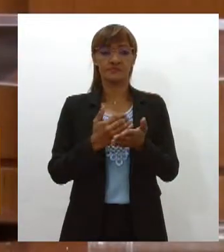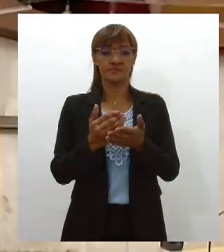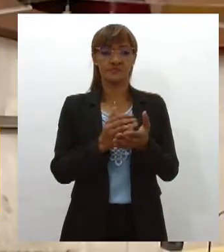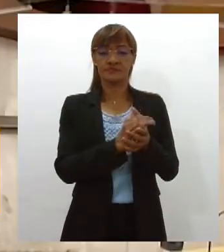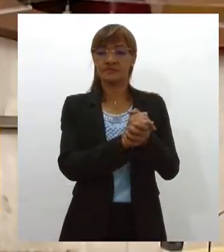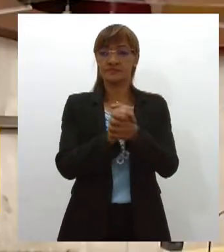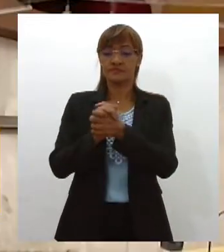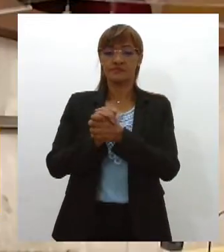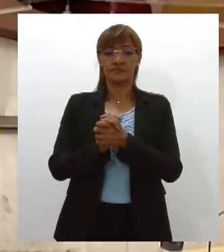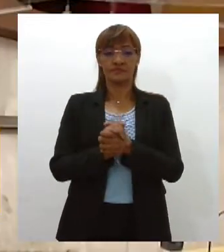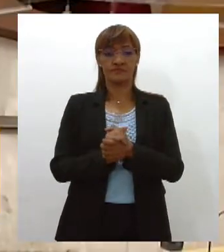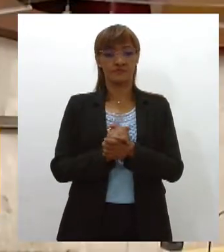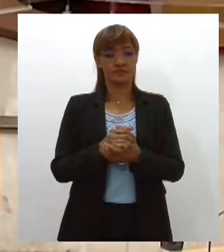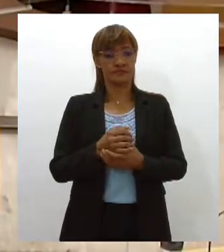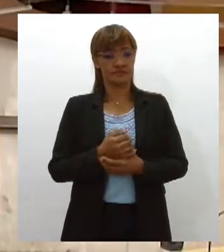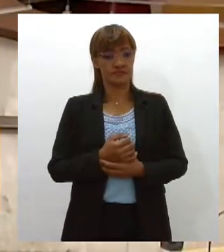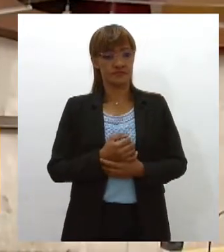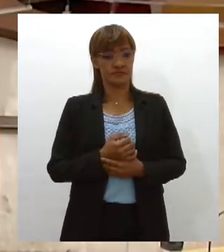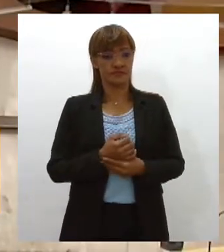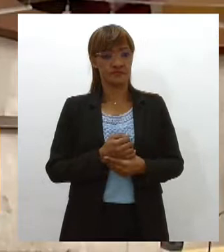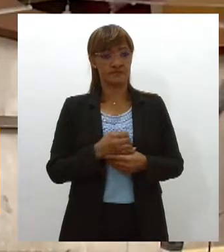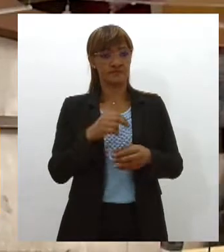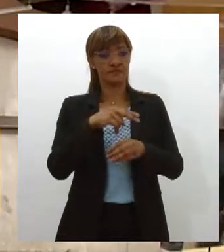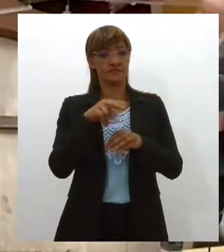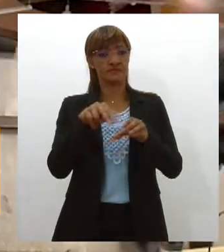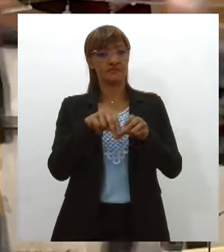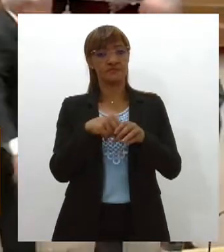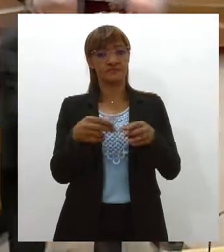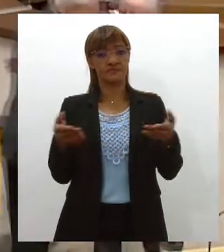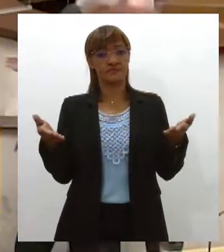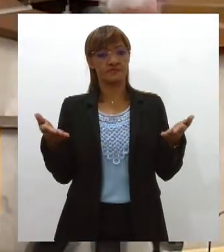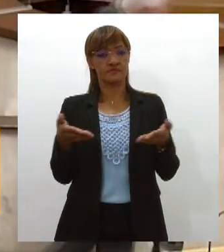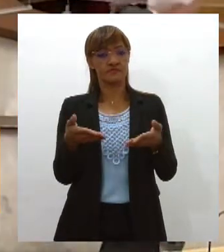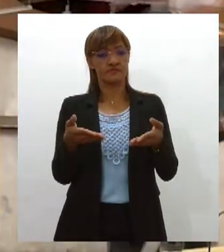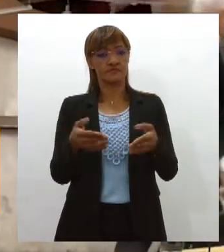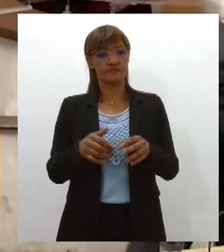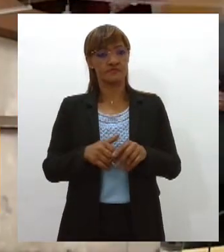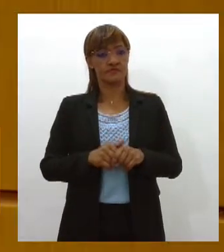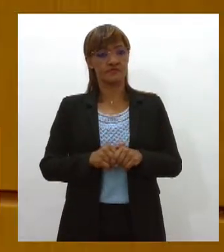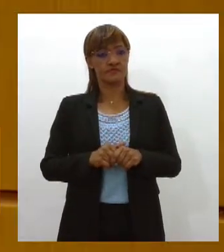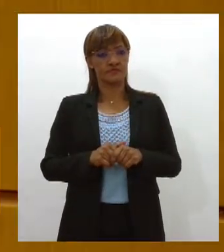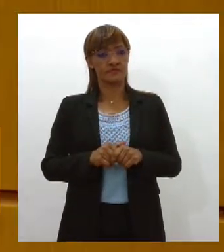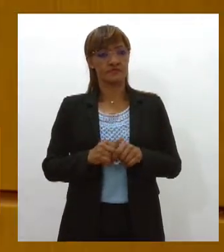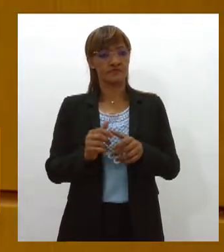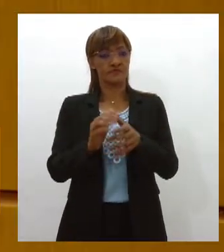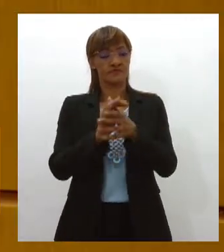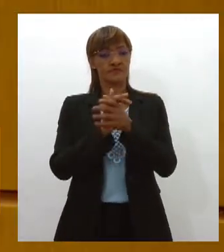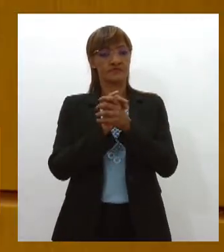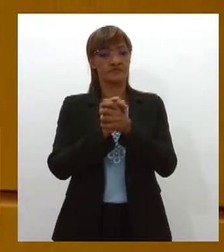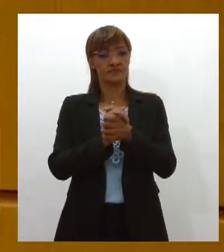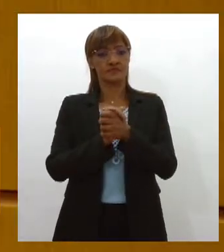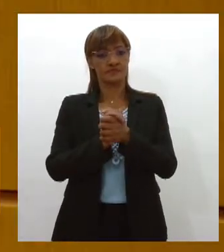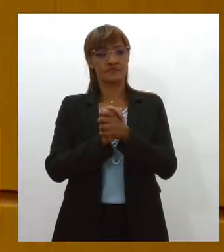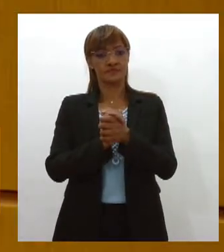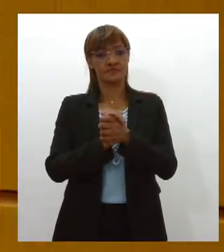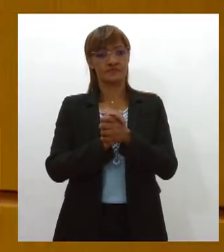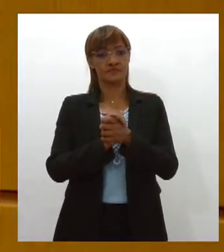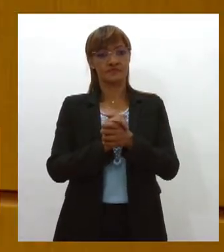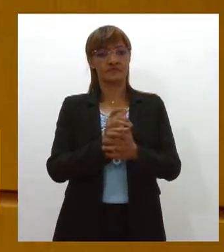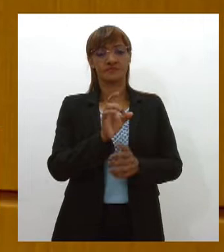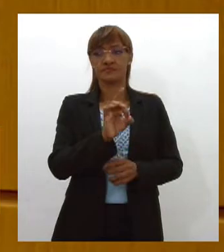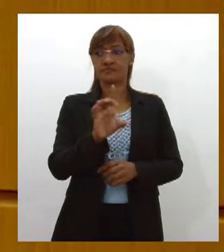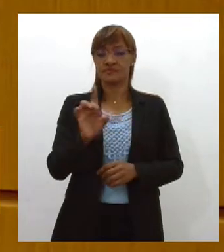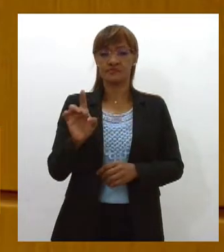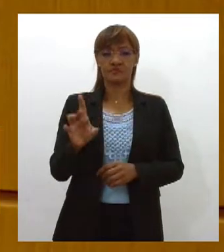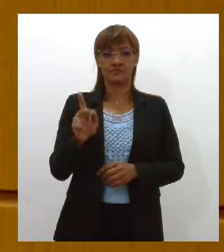pleito. Uso a tribuna na manhã de hoje, primeiro para parabenizar os reeleitos desta casa